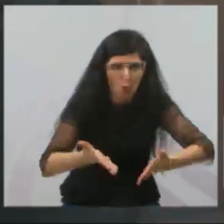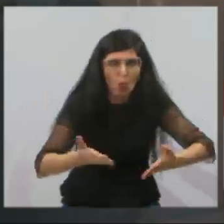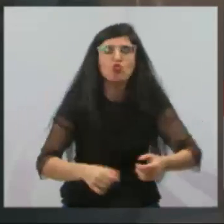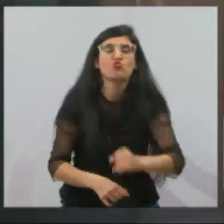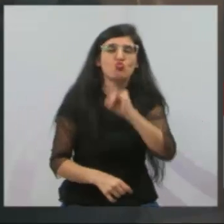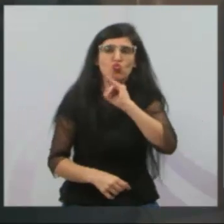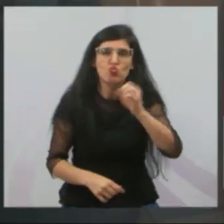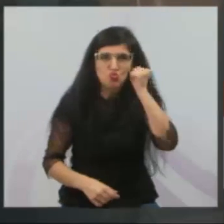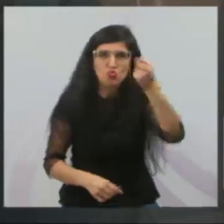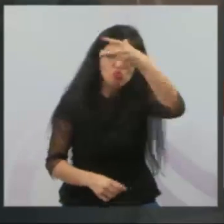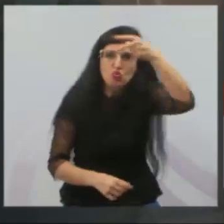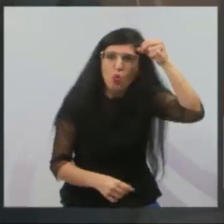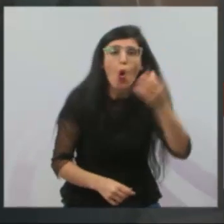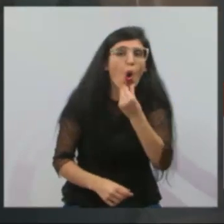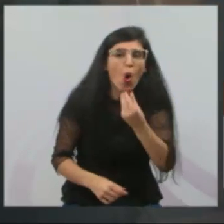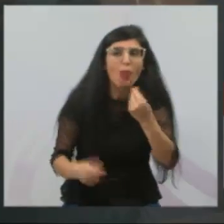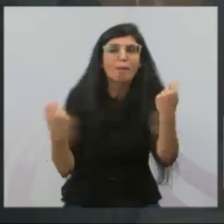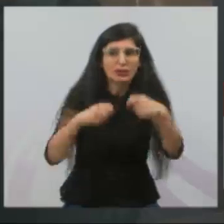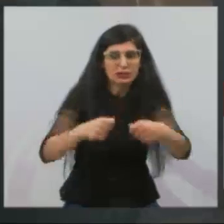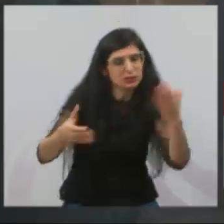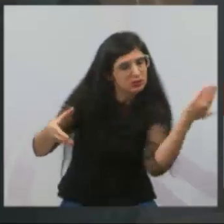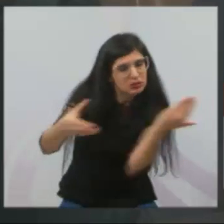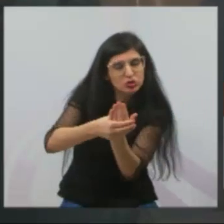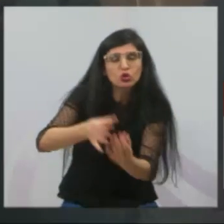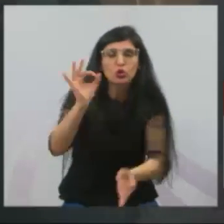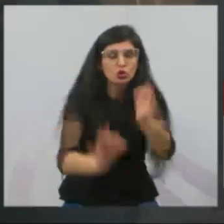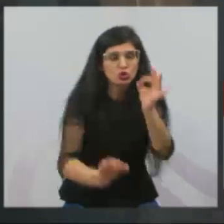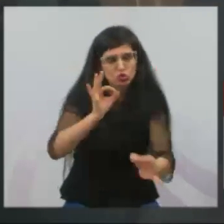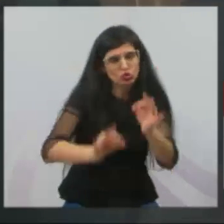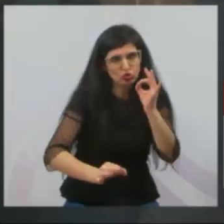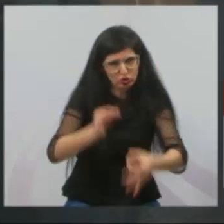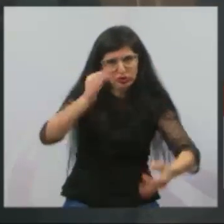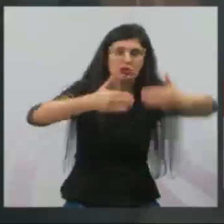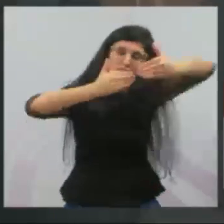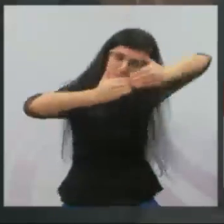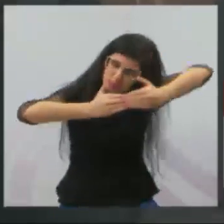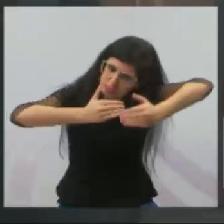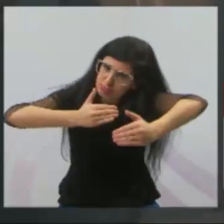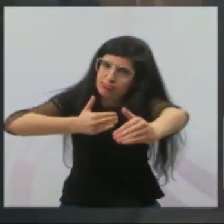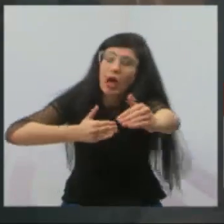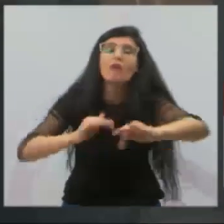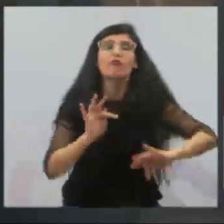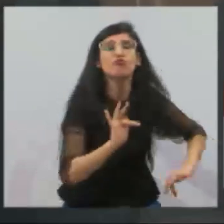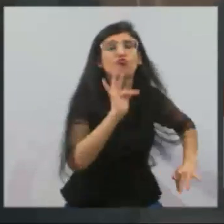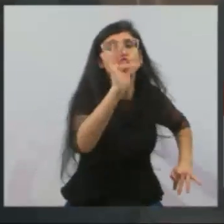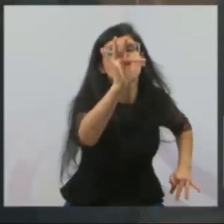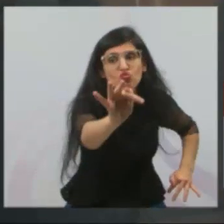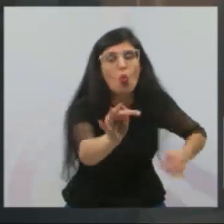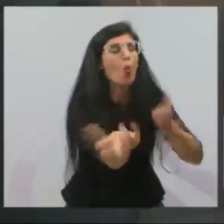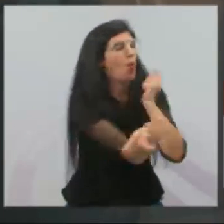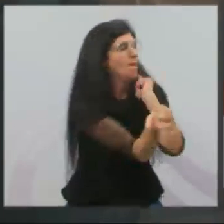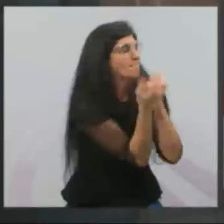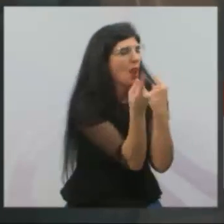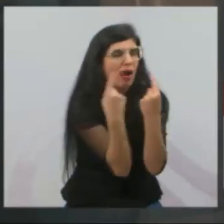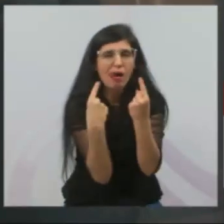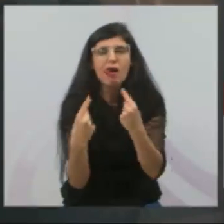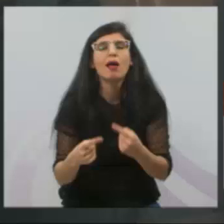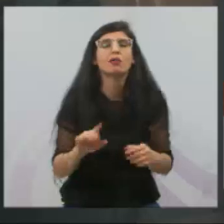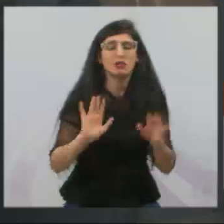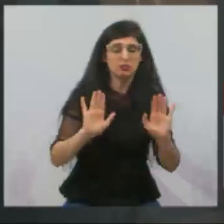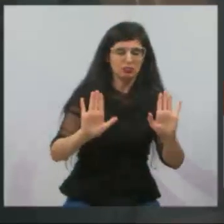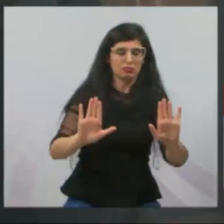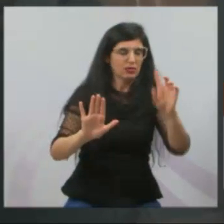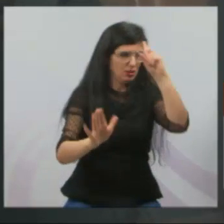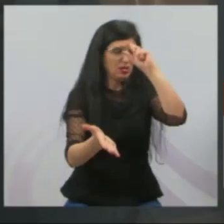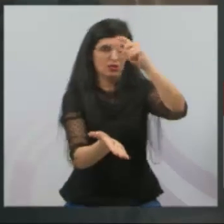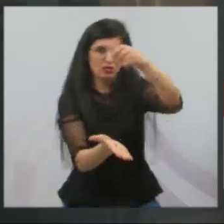obrigatoriamente teria que entrar na justiça, ganhando prazo, tempo, para que numa futura negociação salarial pudesse